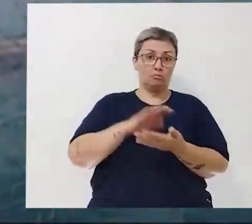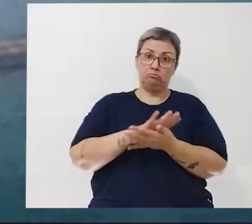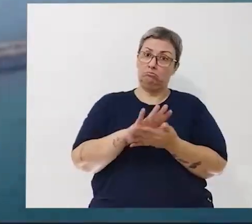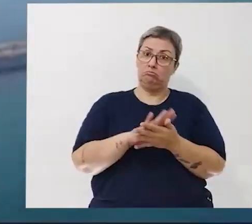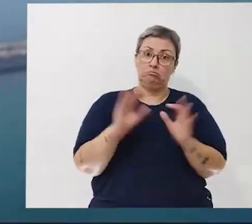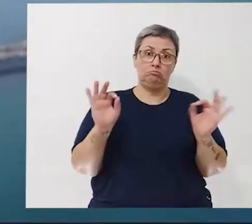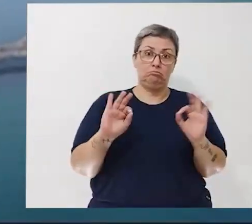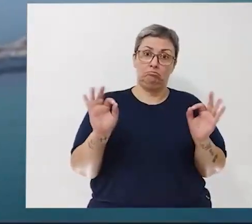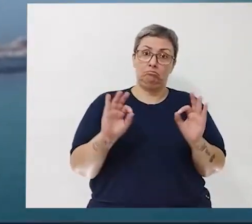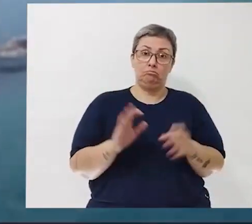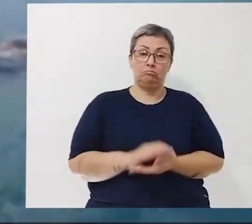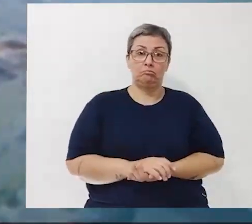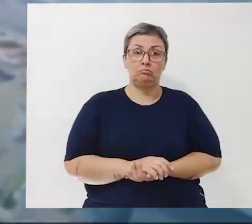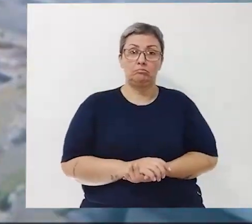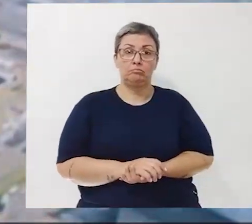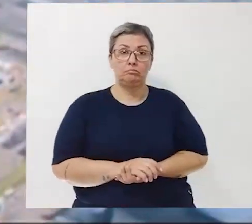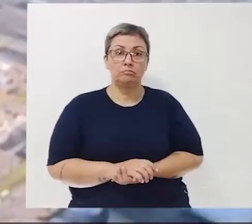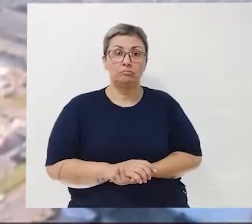tivesse existido.